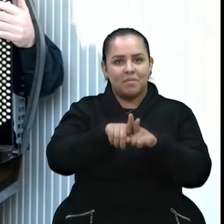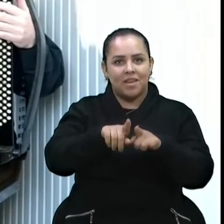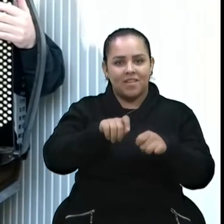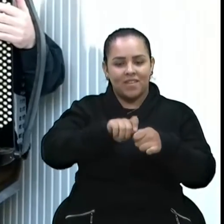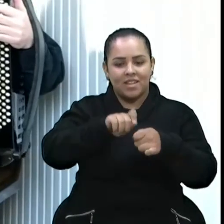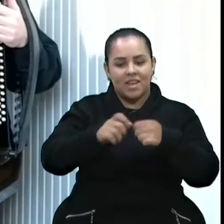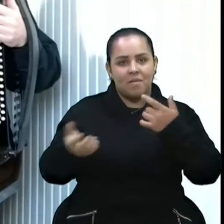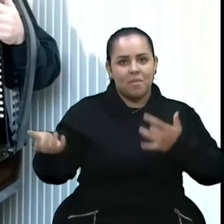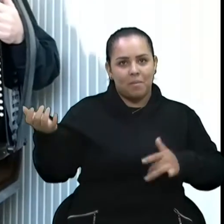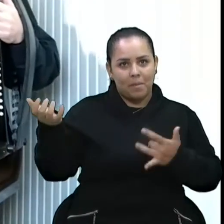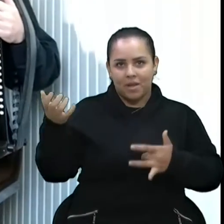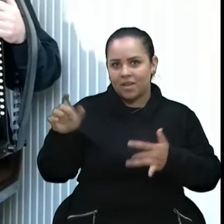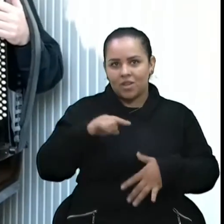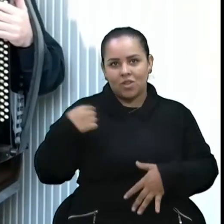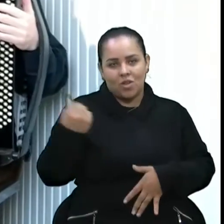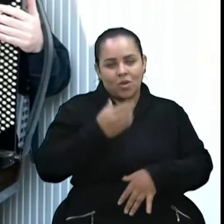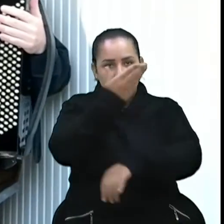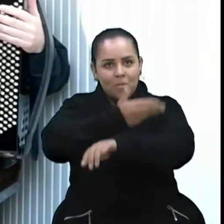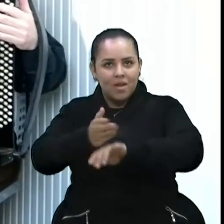ver.